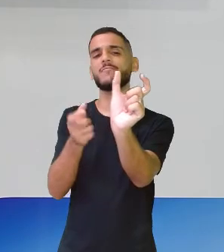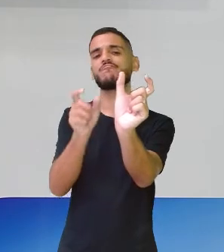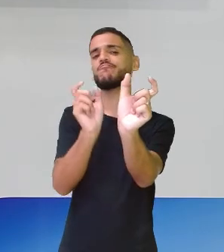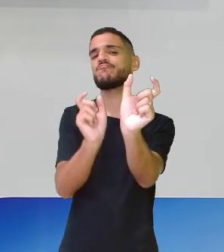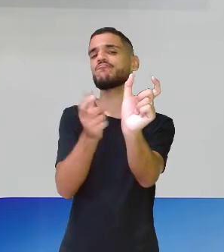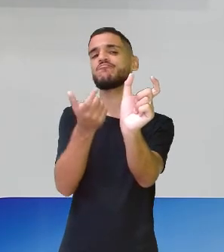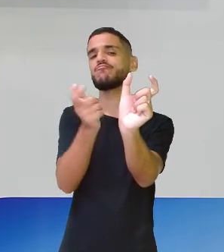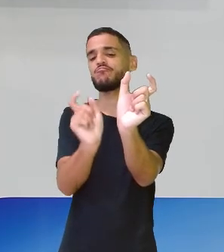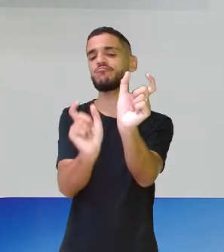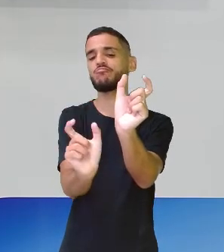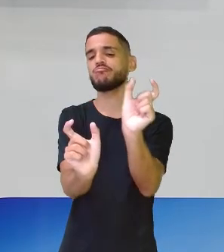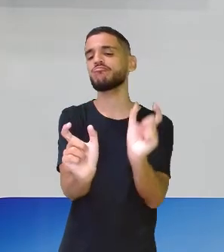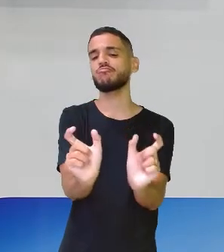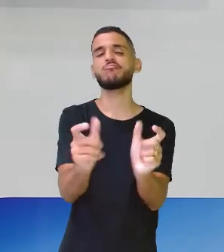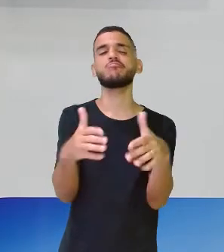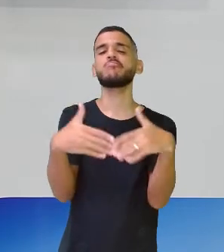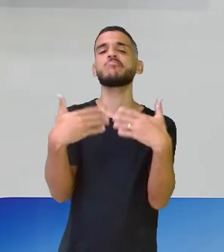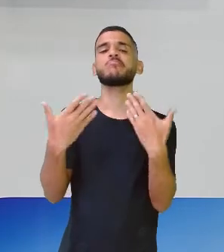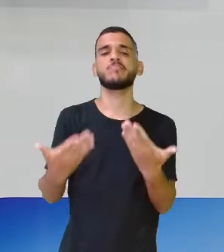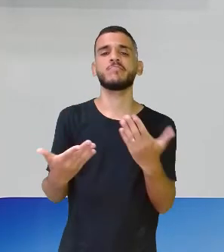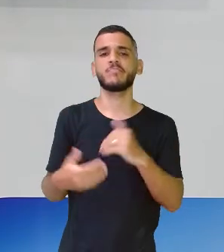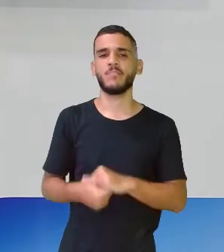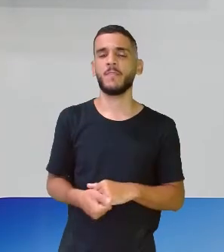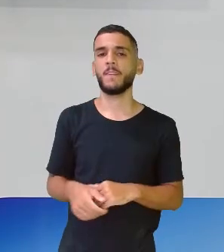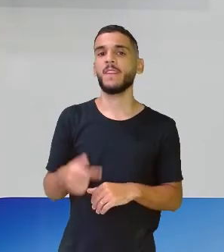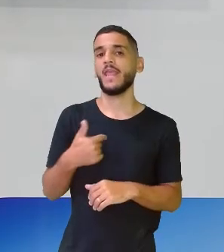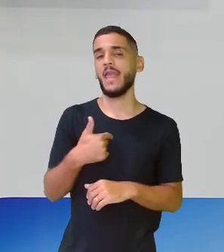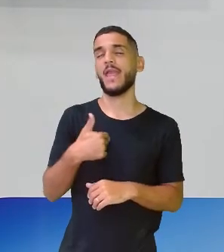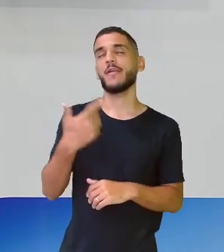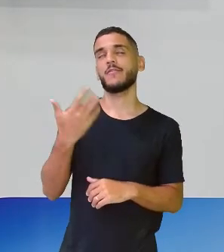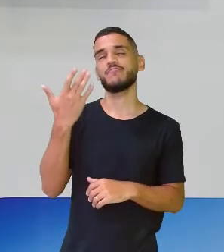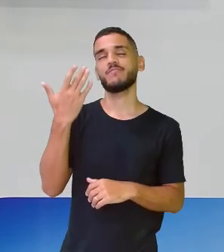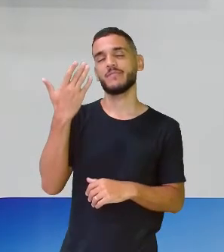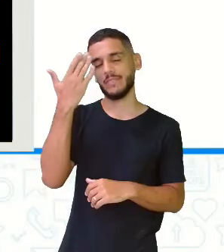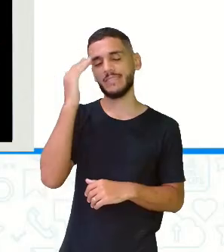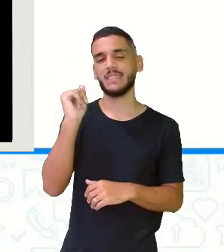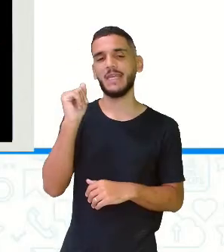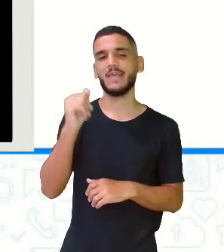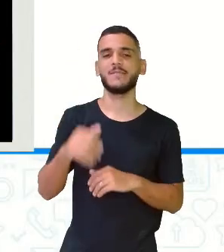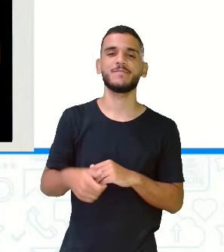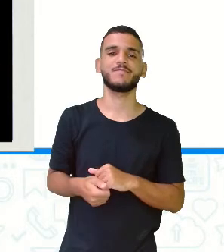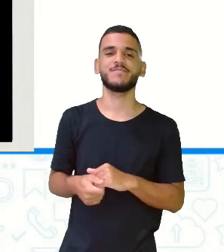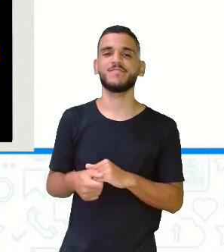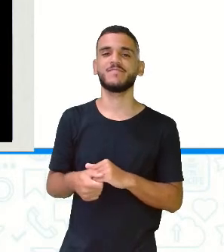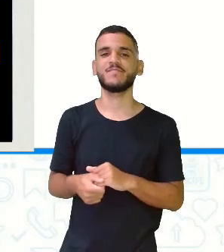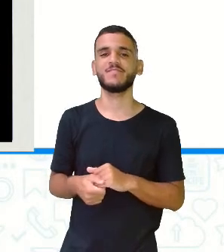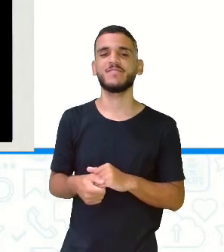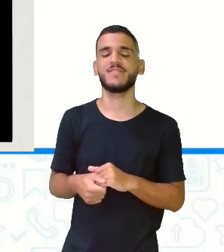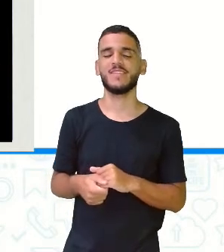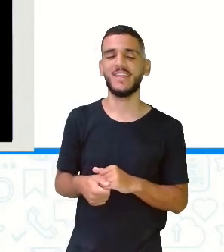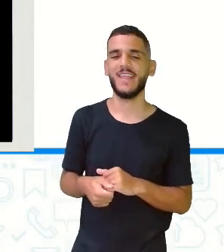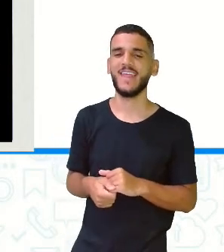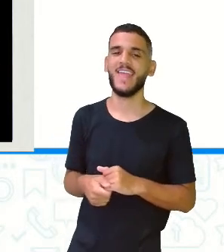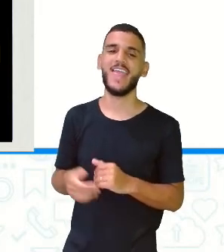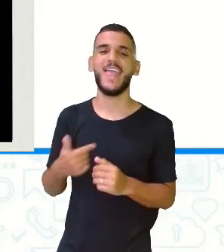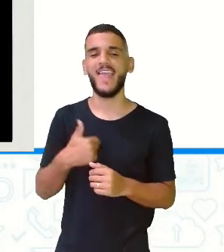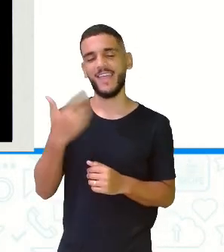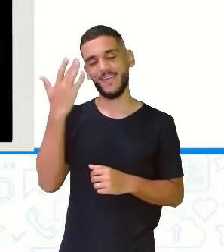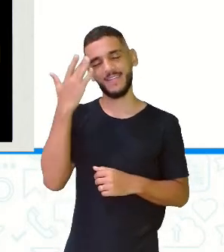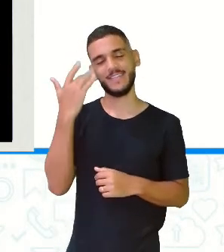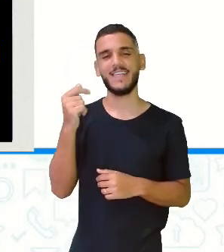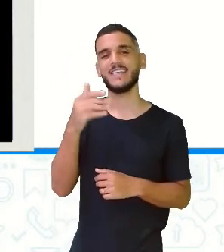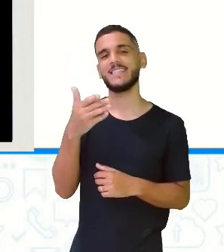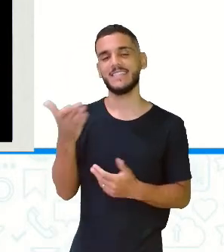hein? Enquanto eles estão aí, eu tenho certeza que eles sabem, professora. O Vitor botou brança, Mauricéia. Brança,